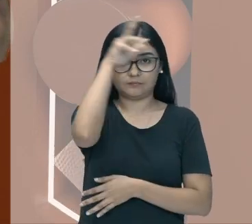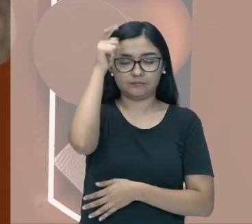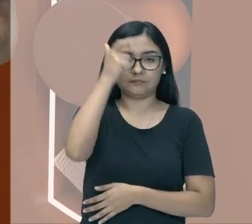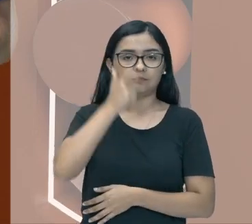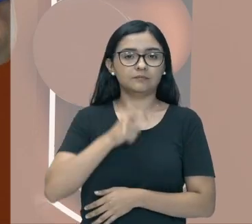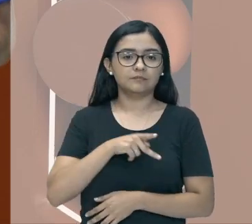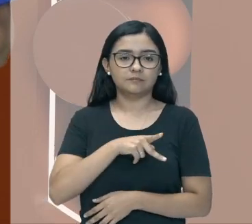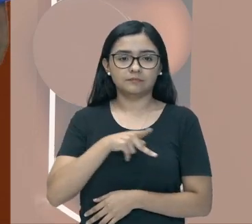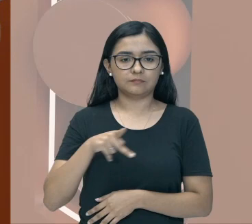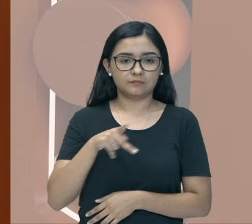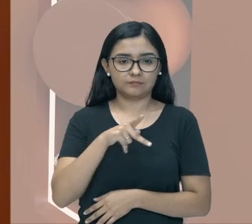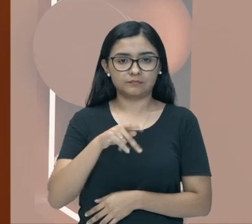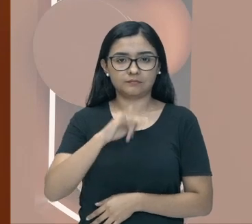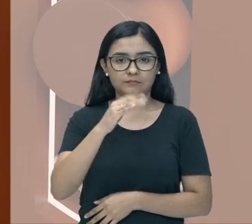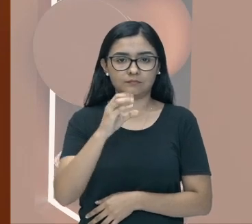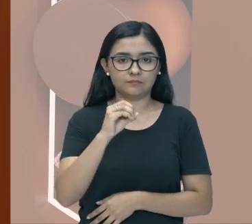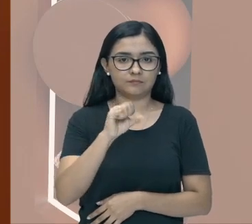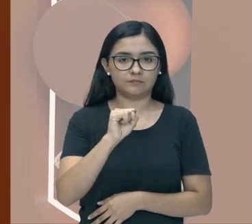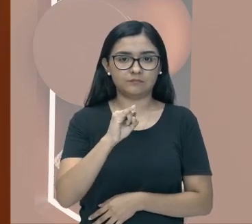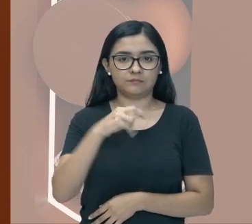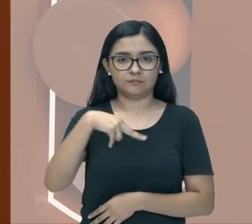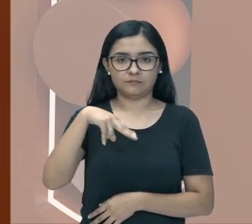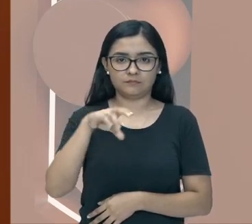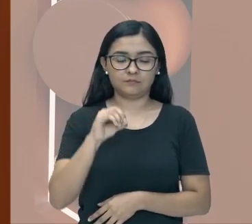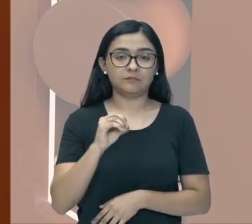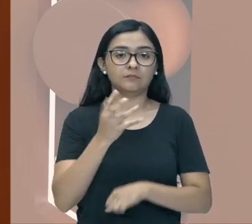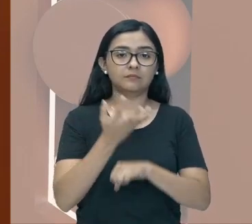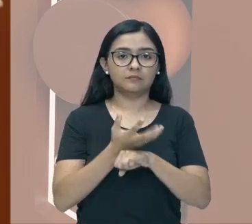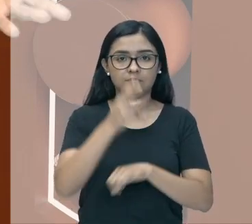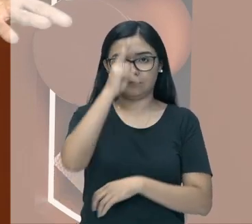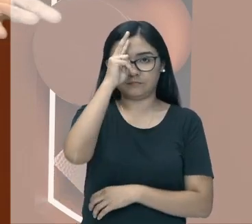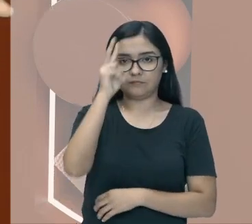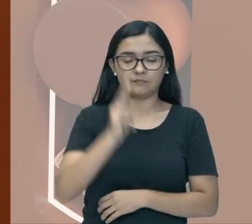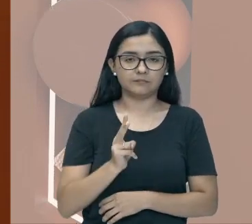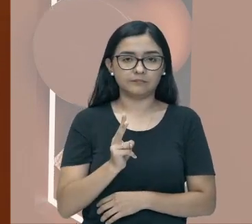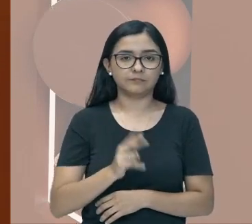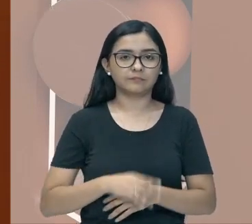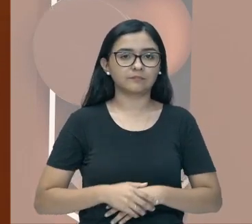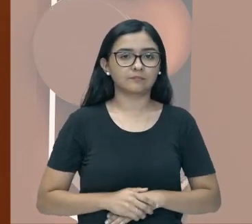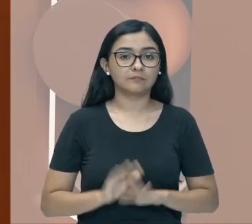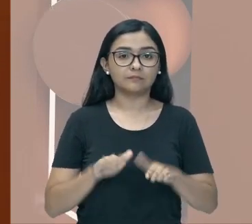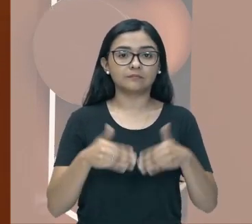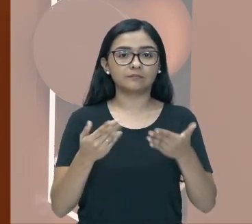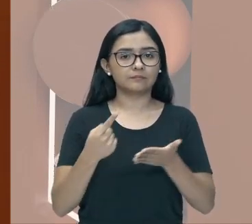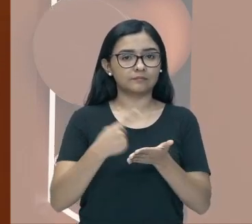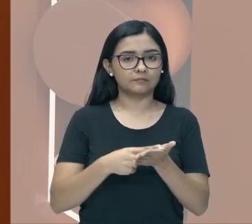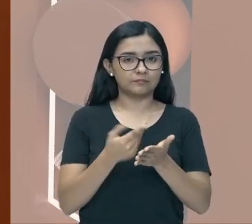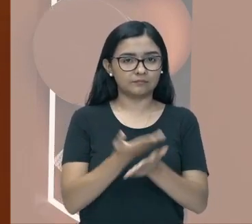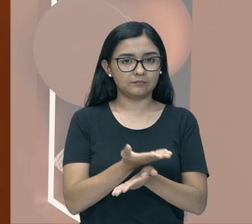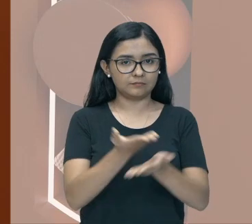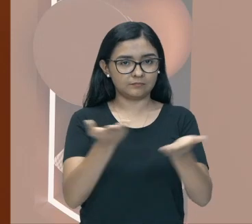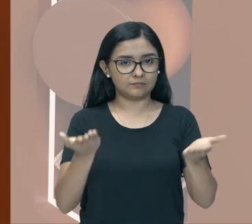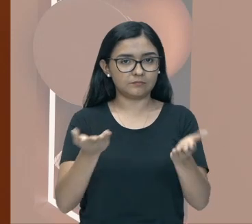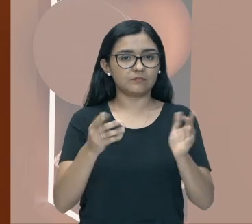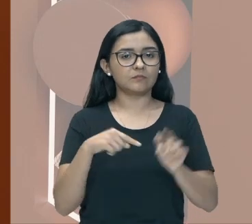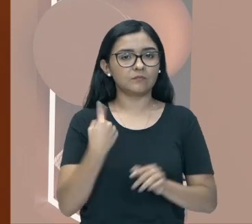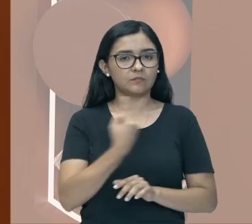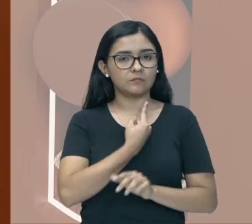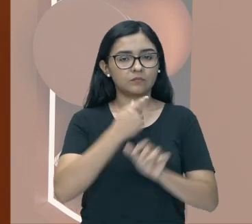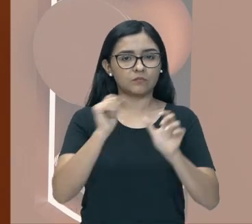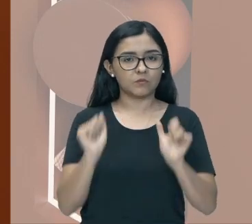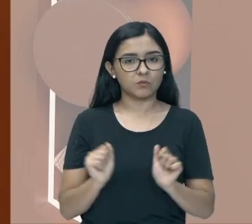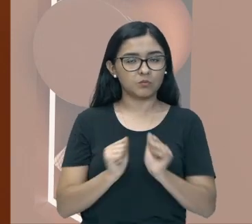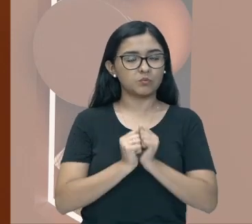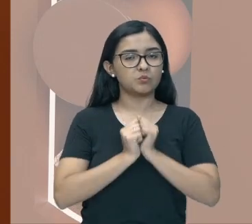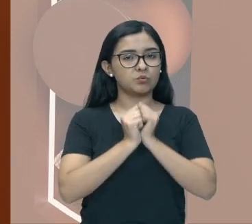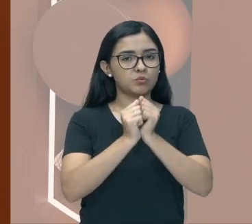professor Josino Malagueta, do componente de História. E vou convidar vocês a entrar no barco, na